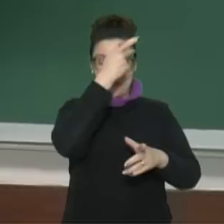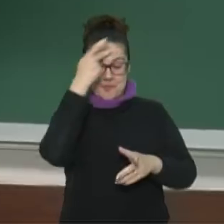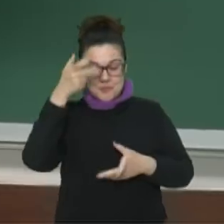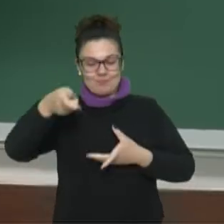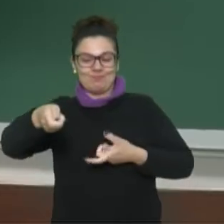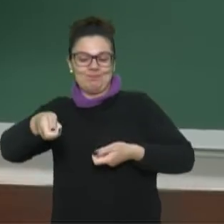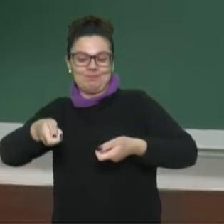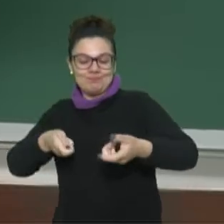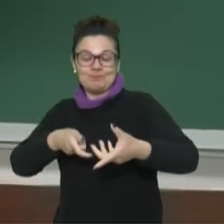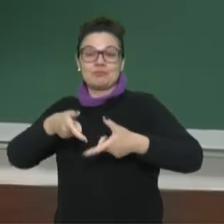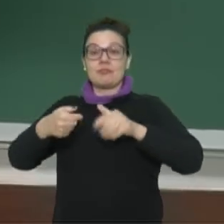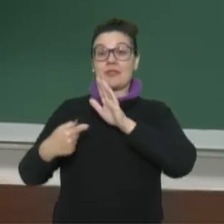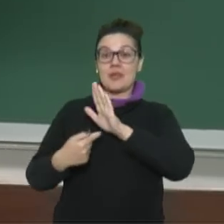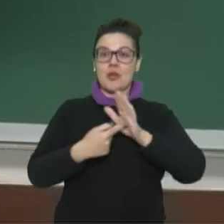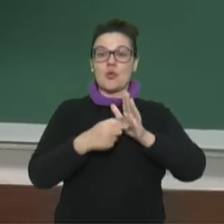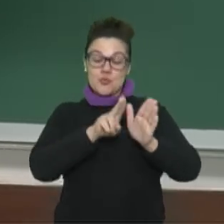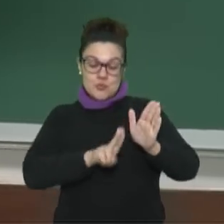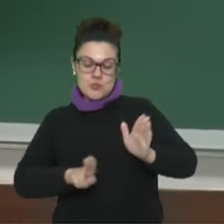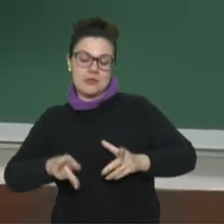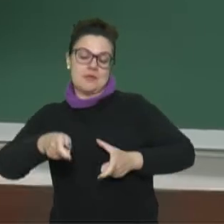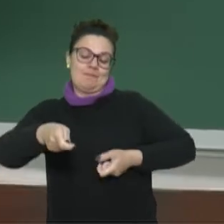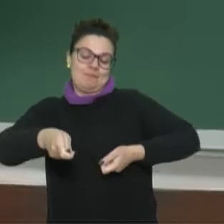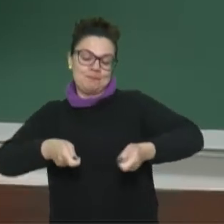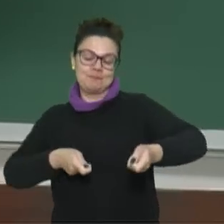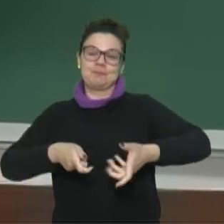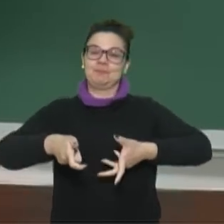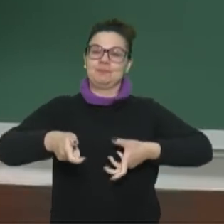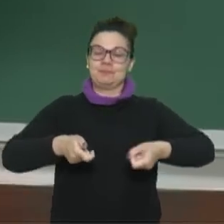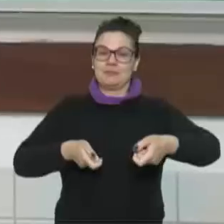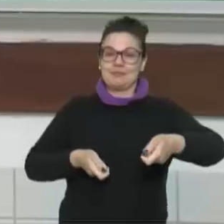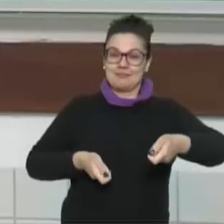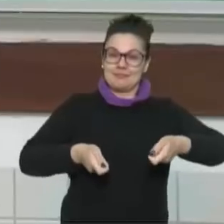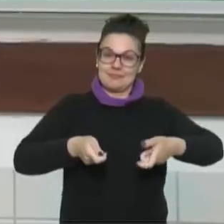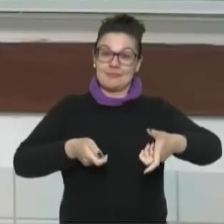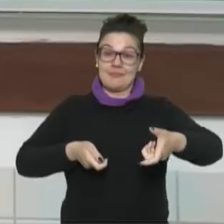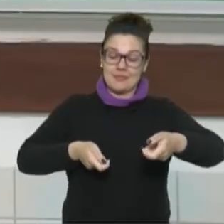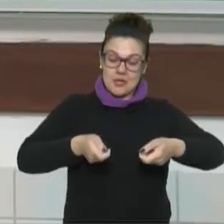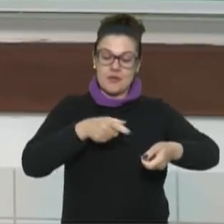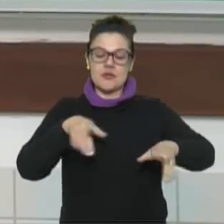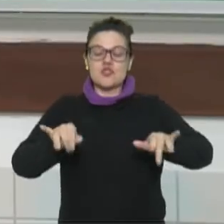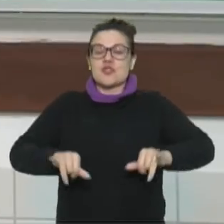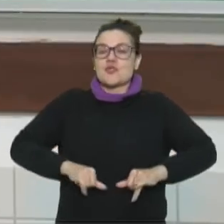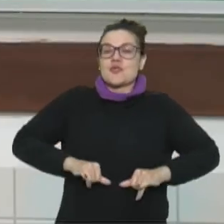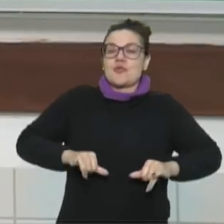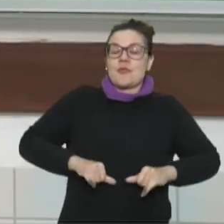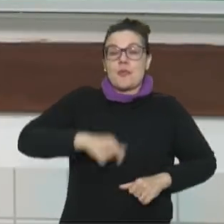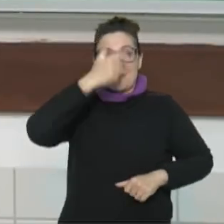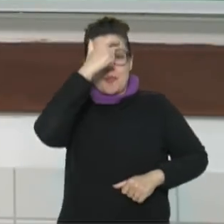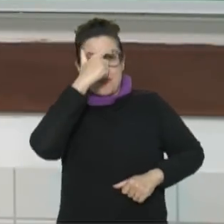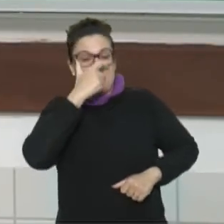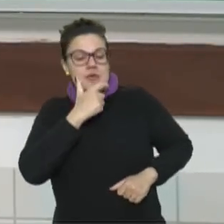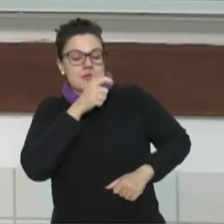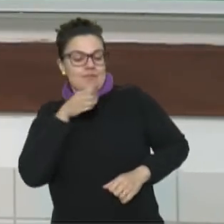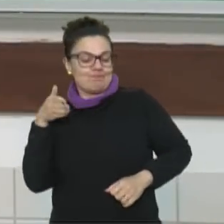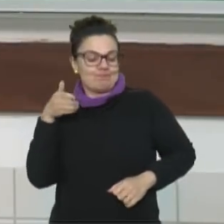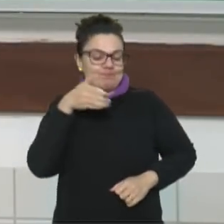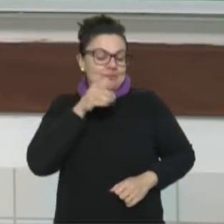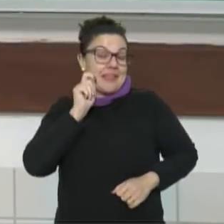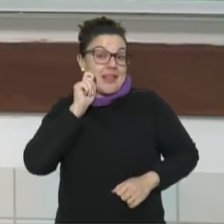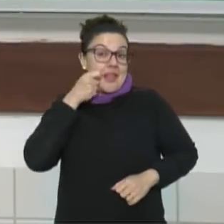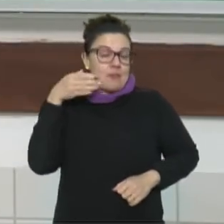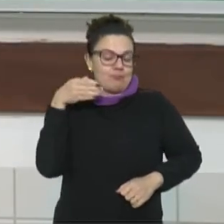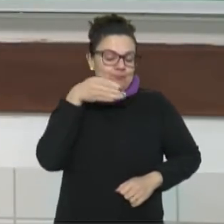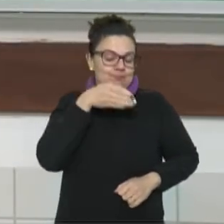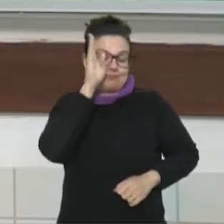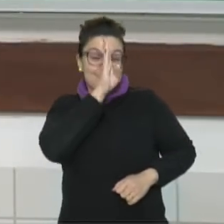pessoas naquela roda girando, né? Para tratar a questão do sofrimento das pessoas que vieram escravizadas para o